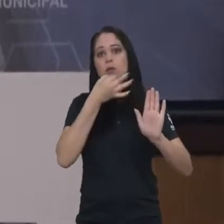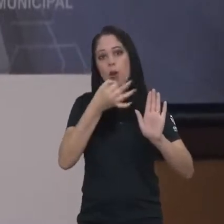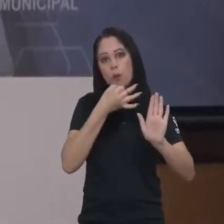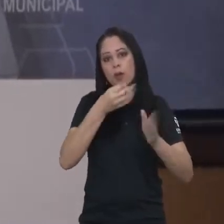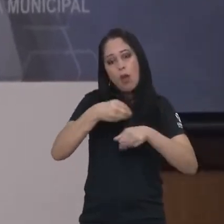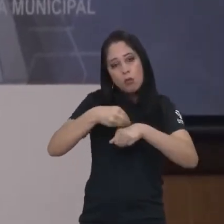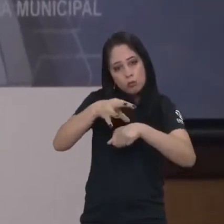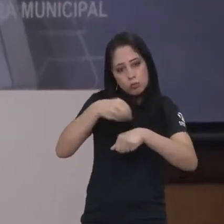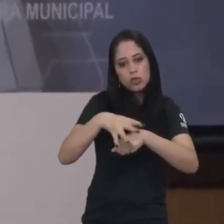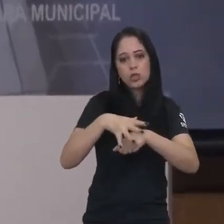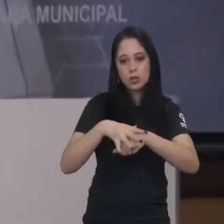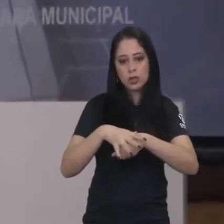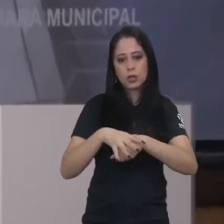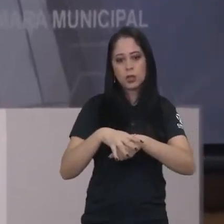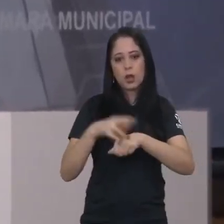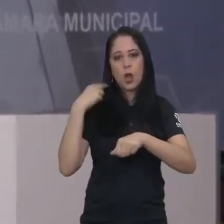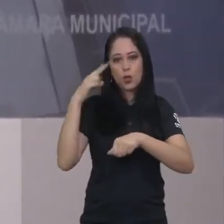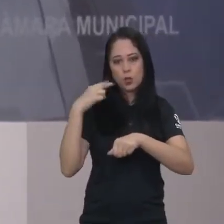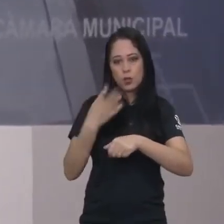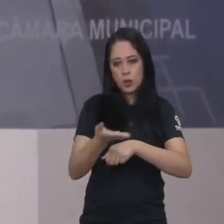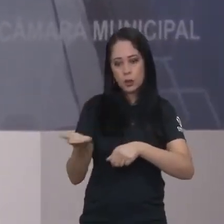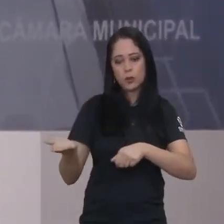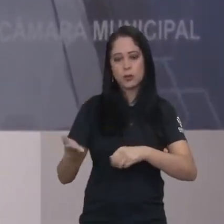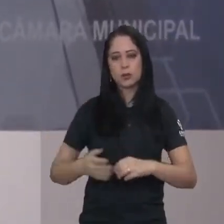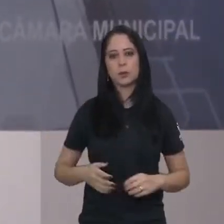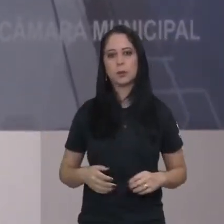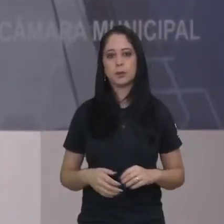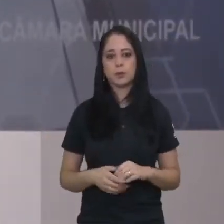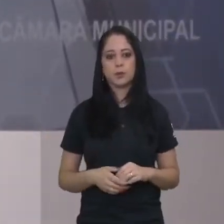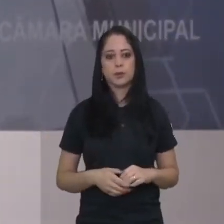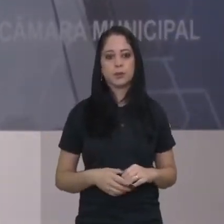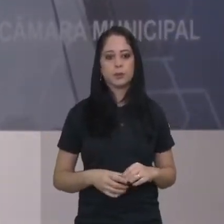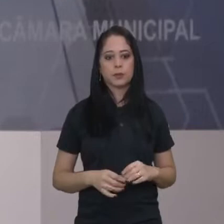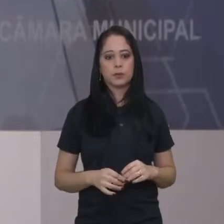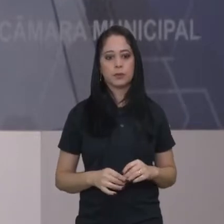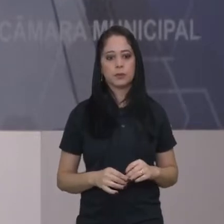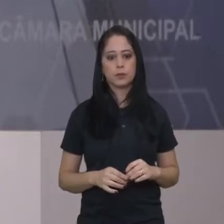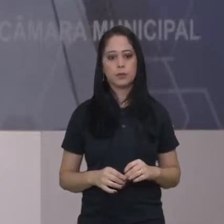sugestões para os senhores e senhoras vereadoras.